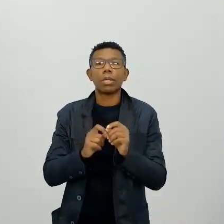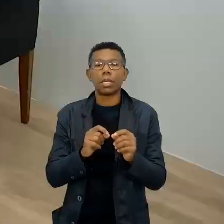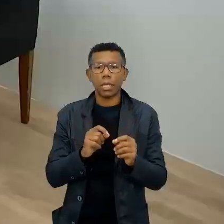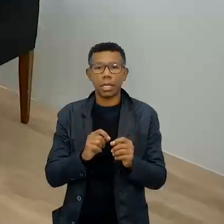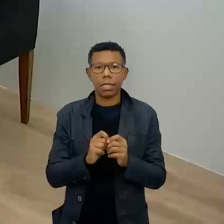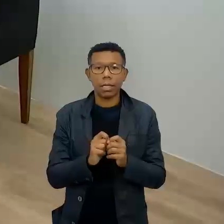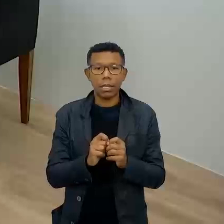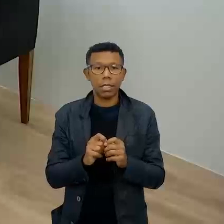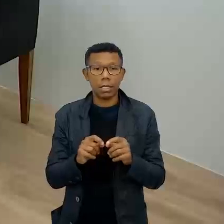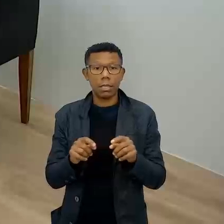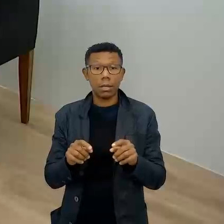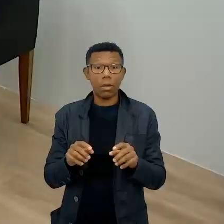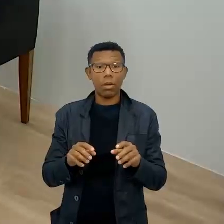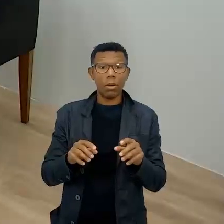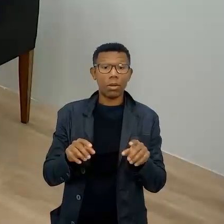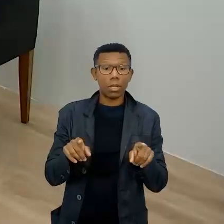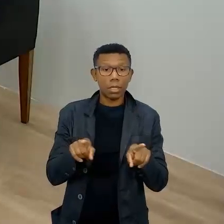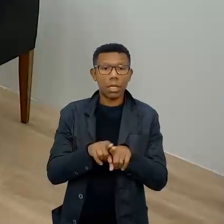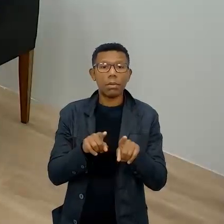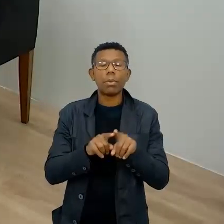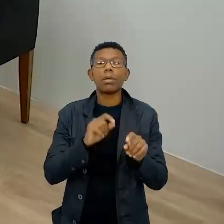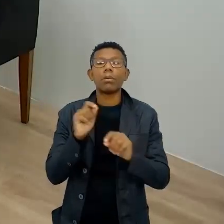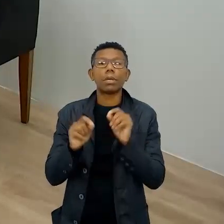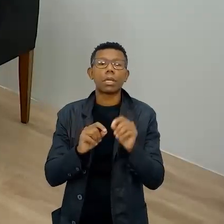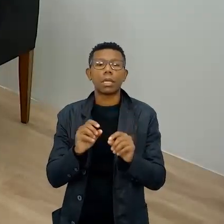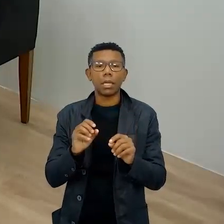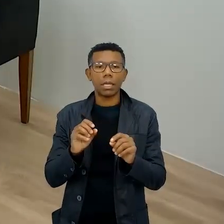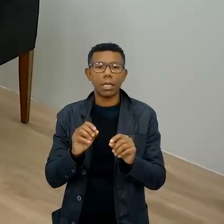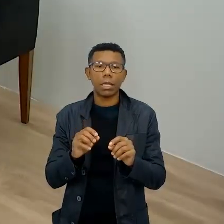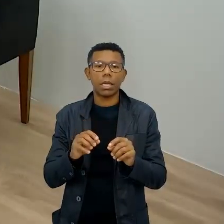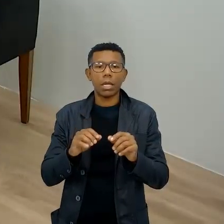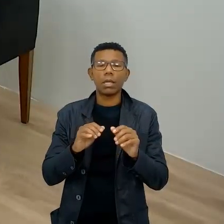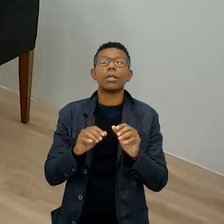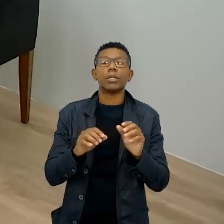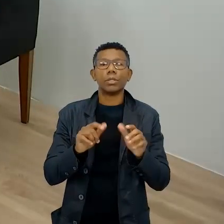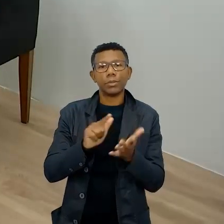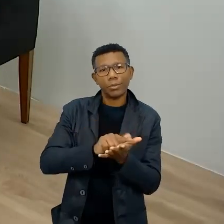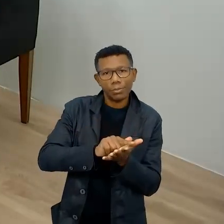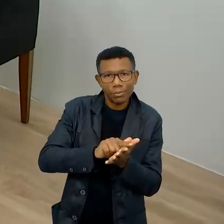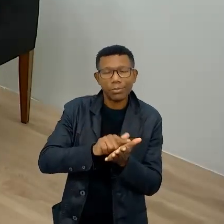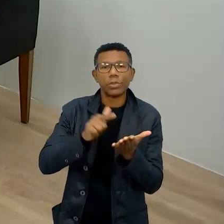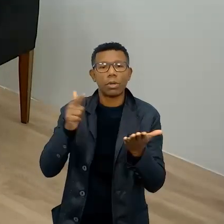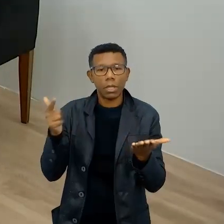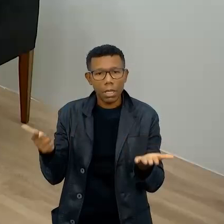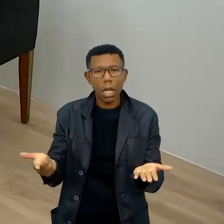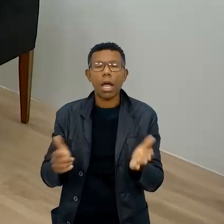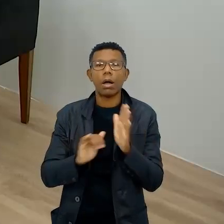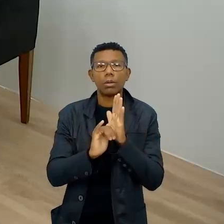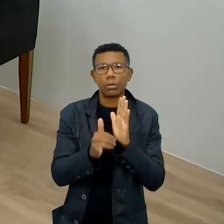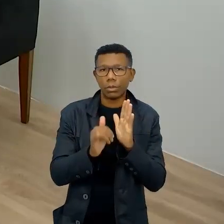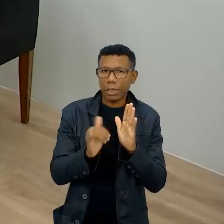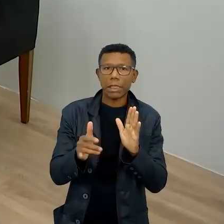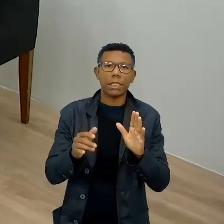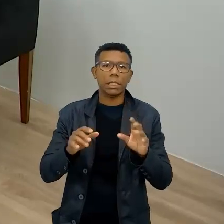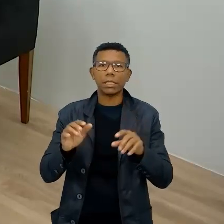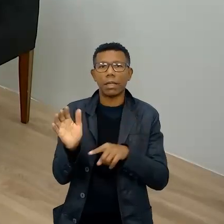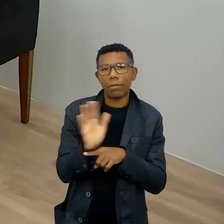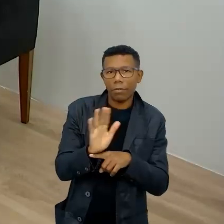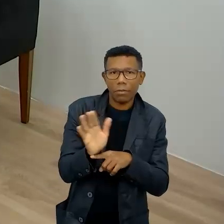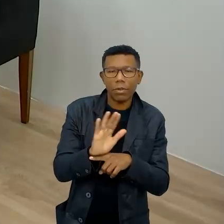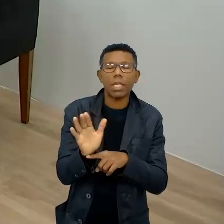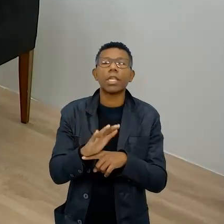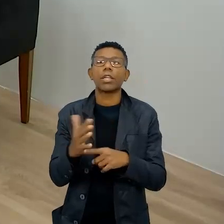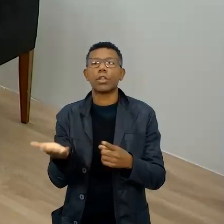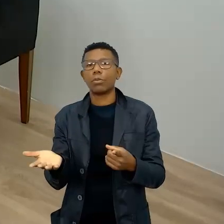Luiz? Também tiveram aqui contribuições como notícias de jornais, filmes, redação também. É